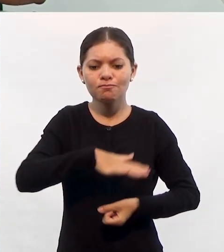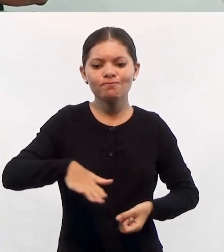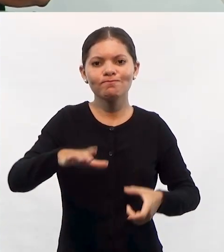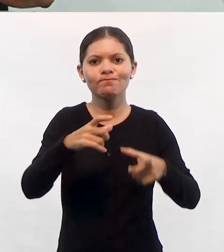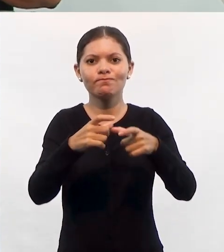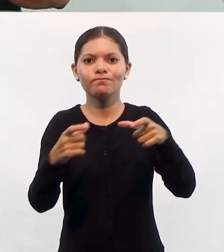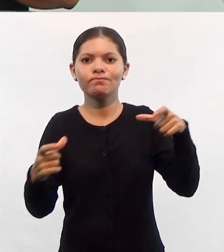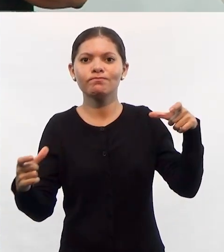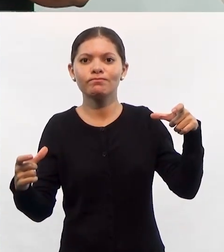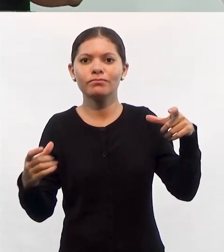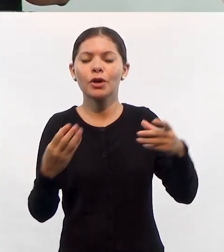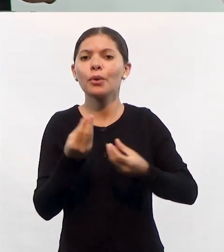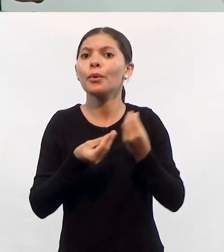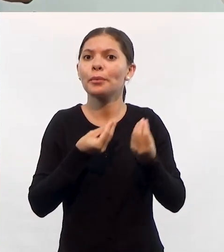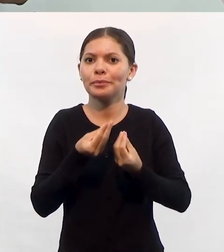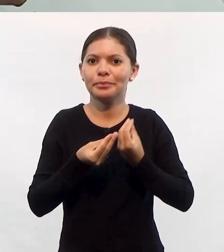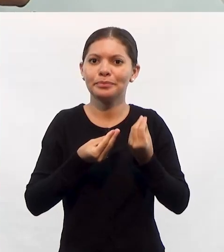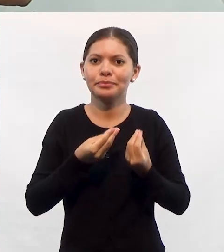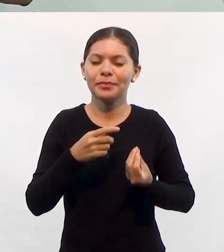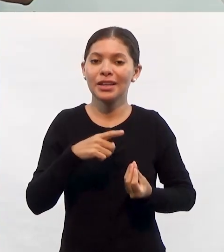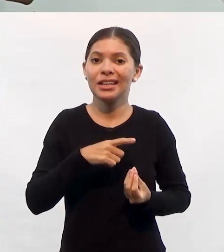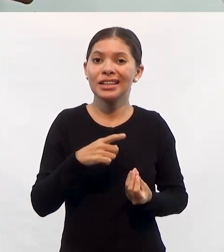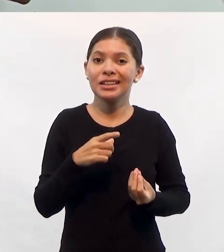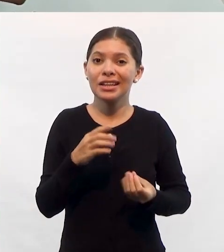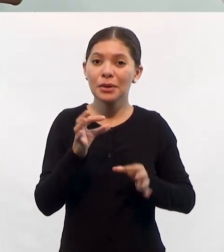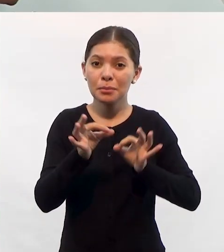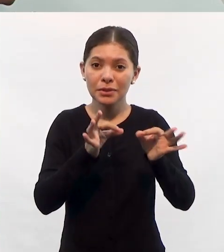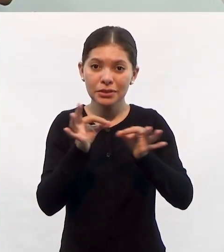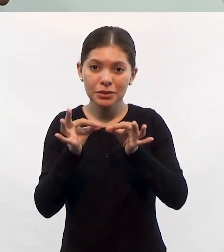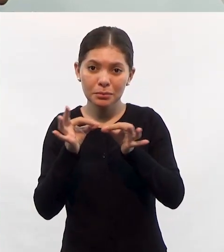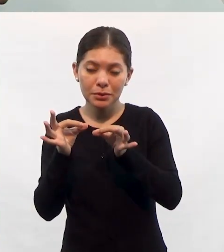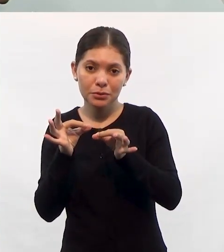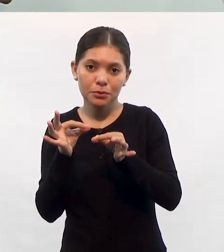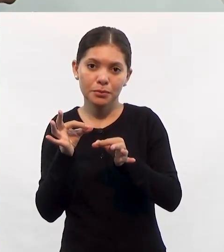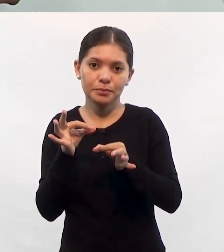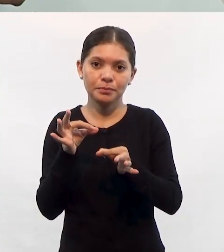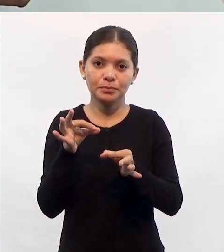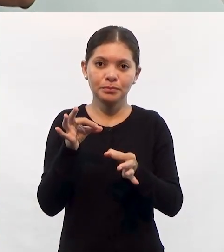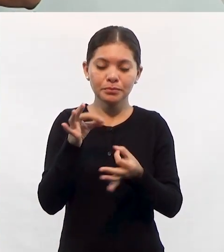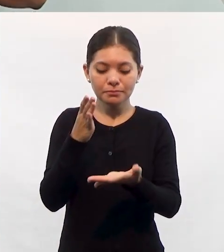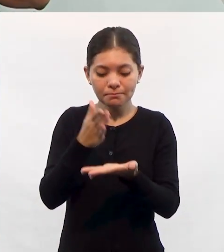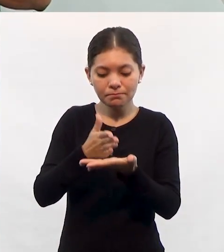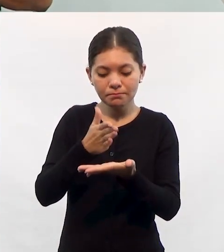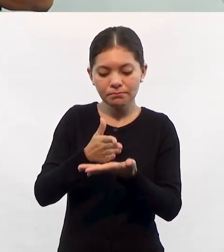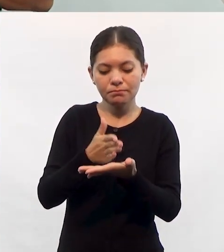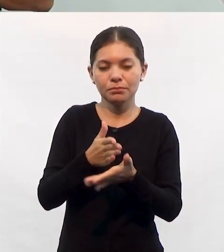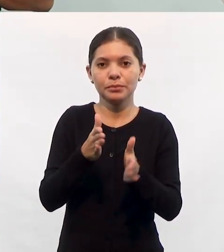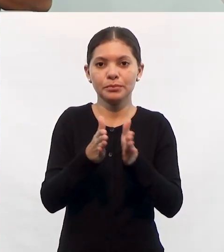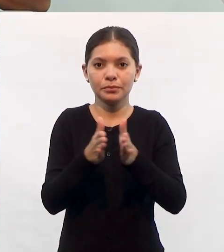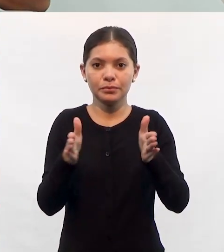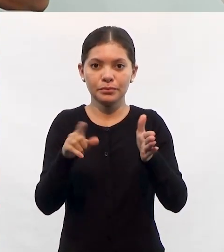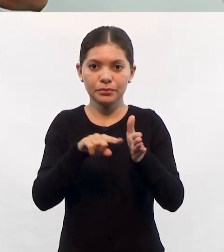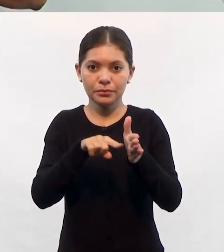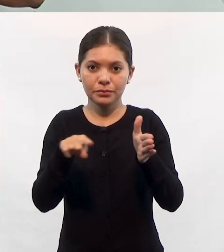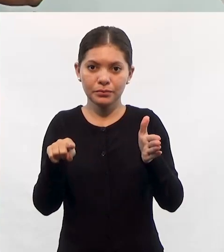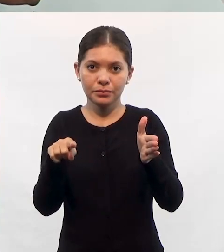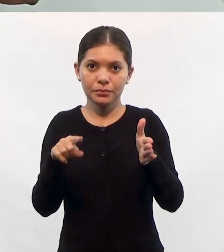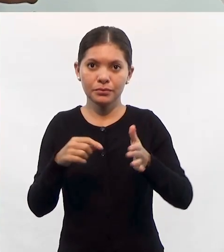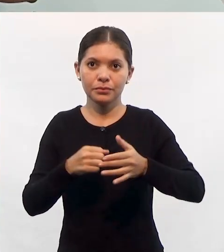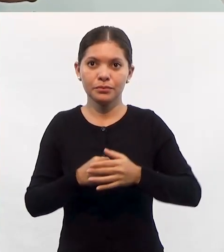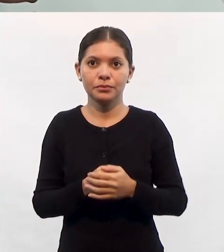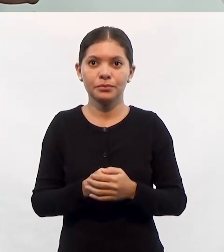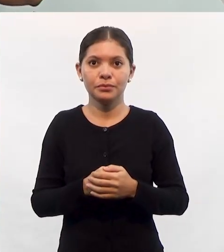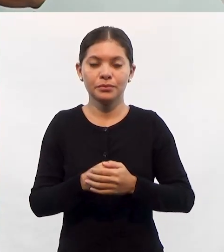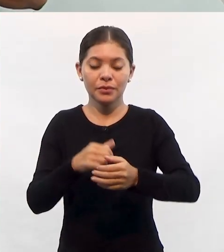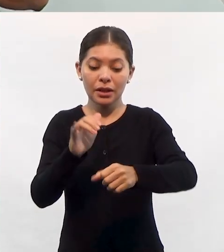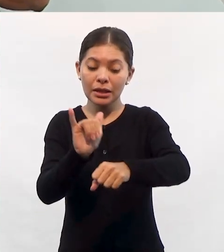plantada nós temos o planejamento Médio prazo aqui o planejamento Médio prazo ele pega aquele planejamento